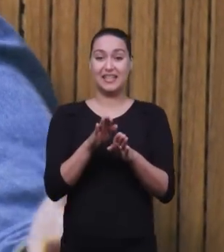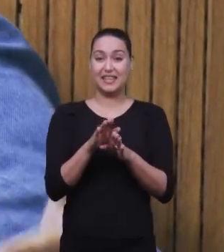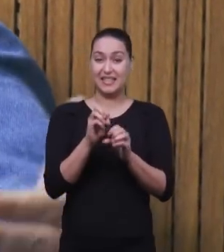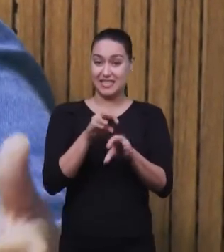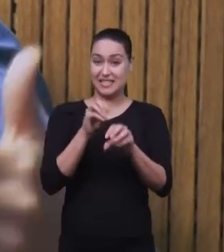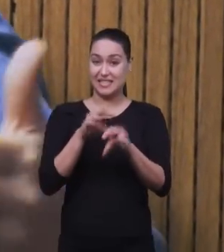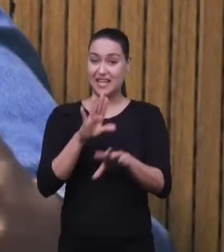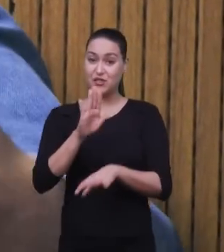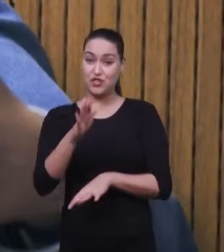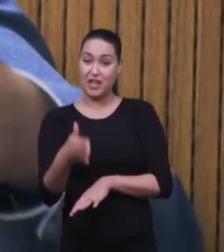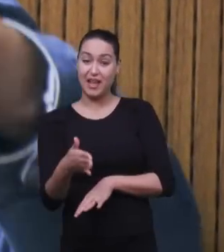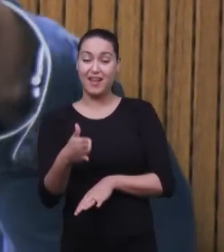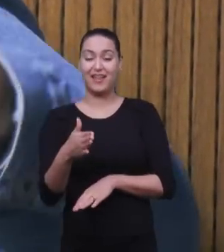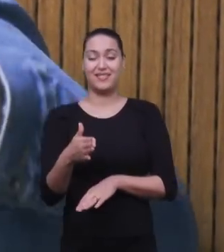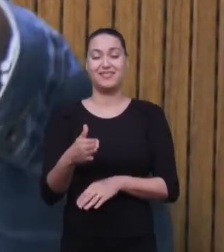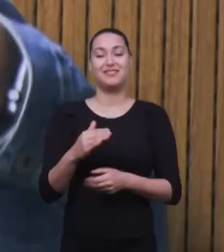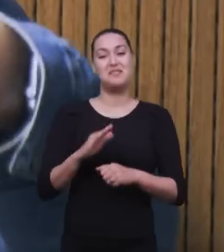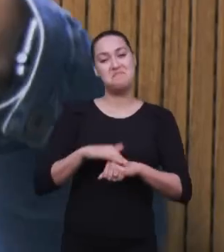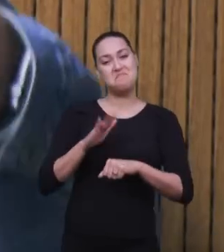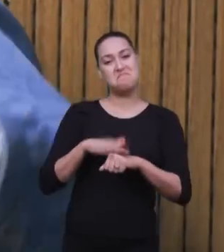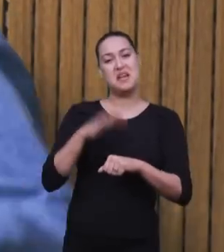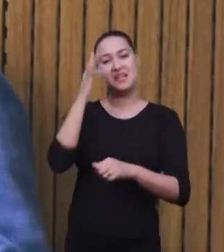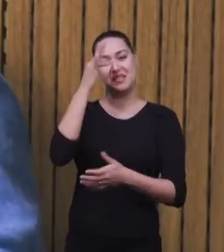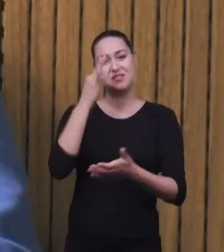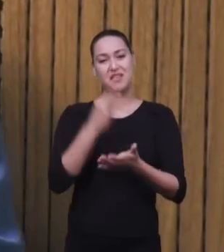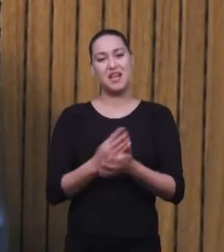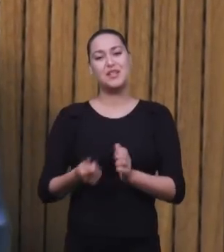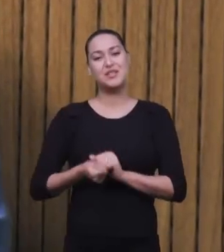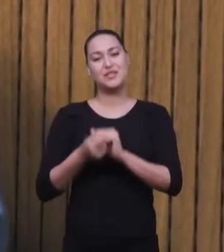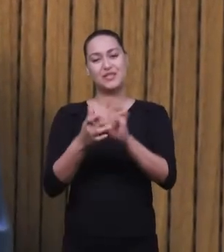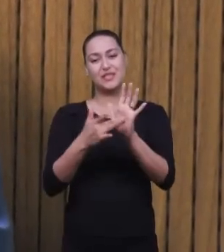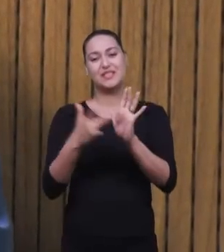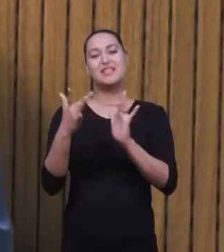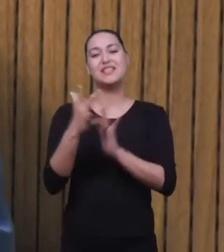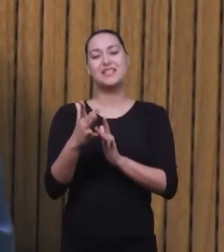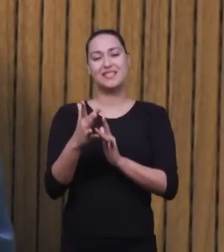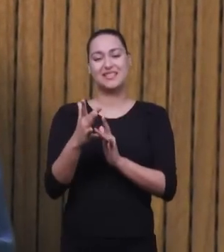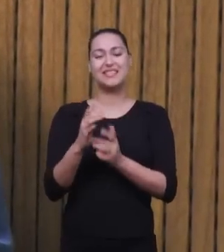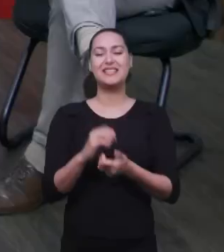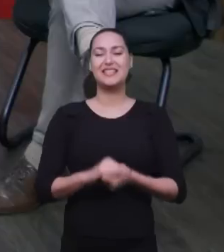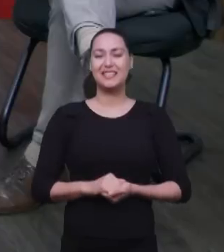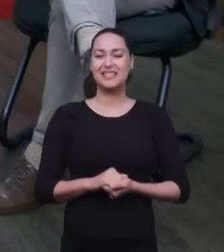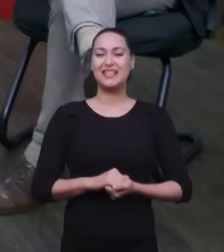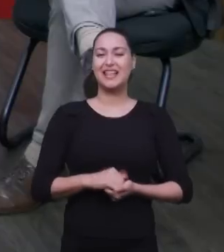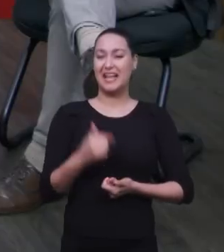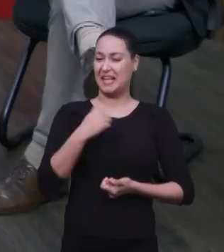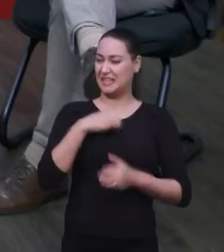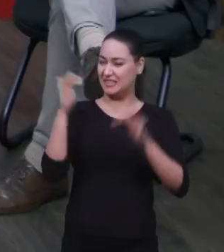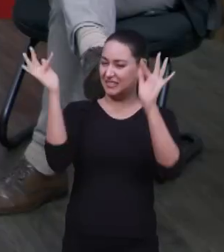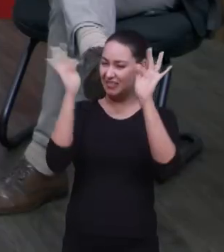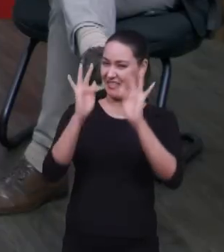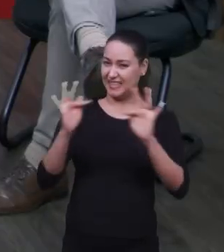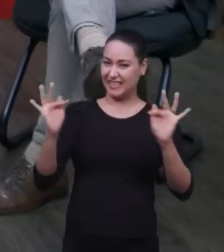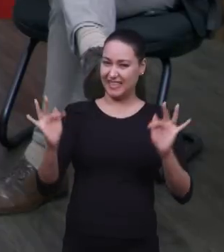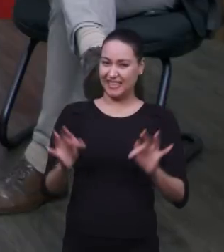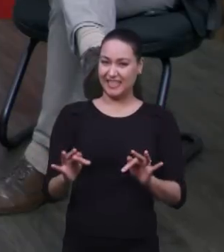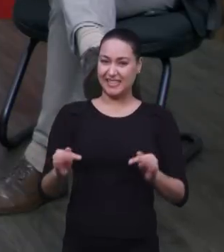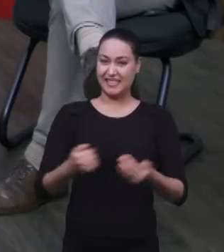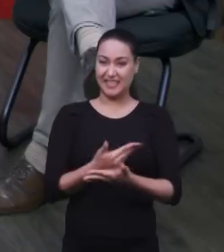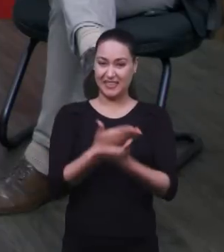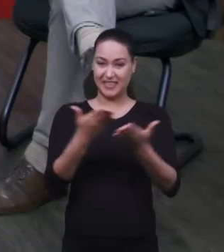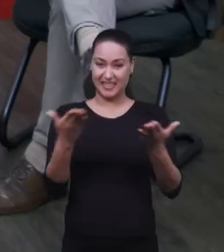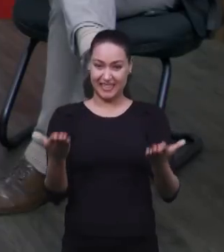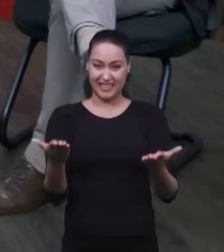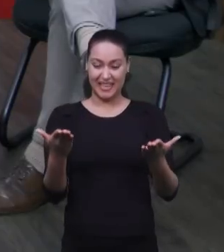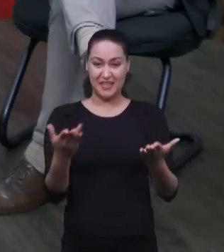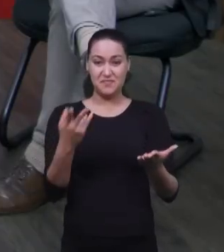dizer mais que não sabe como ter cada vez mais fé ao lado do Senhor Jesus. Né? Muito bom, muito bom. Eu estou muito feliz aqui hoje com a presença